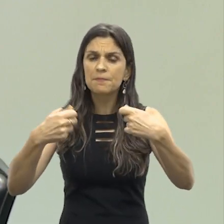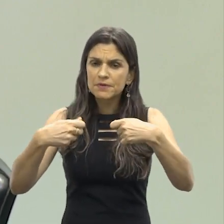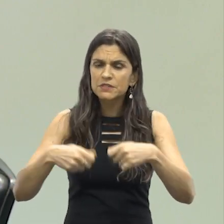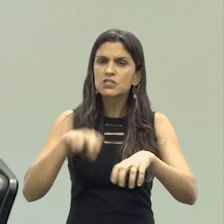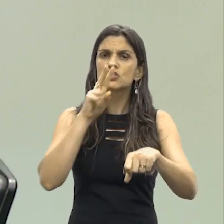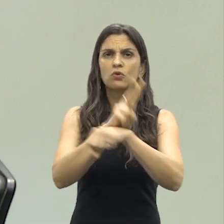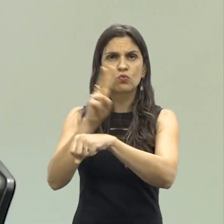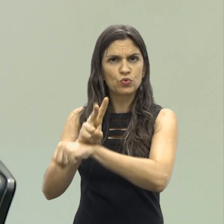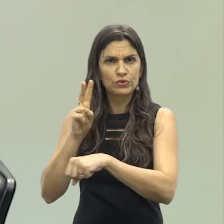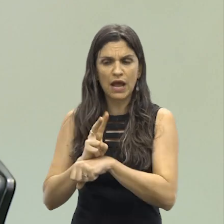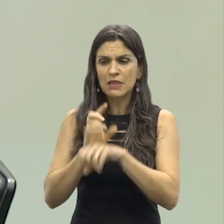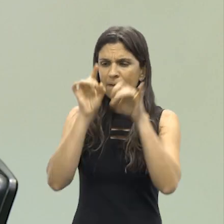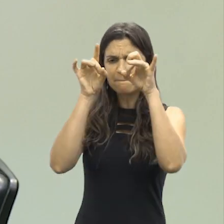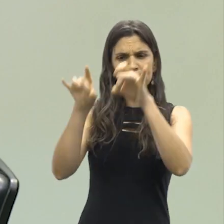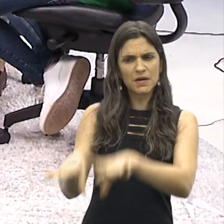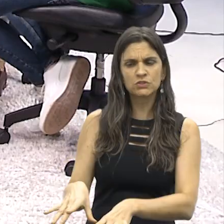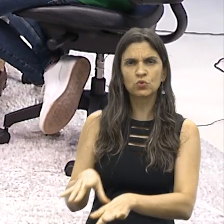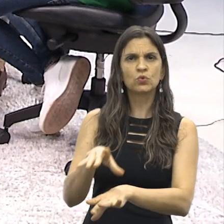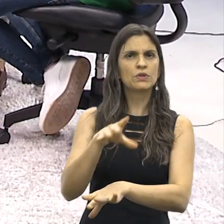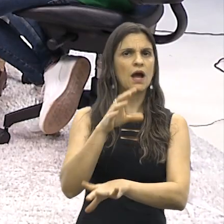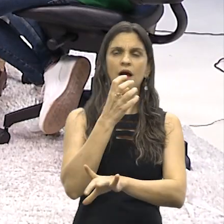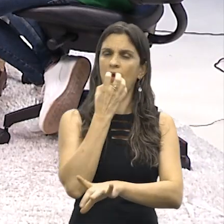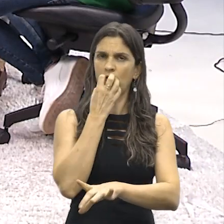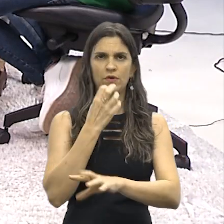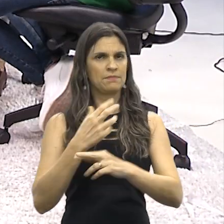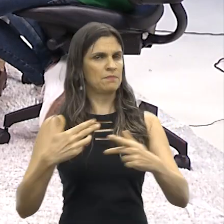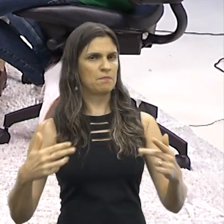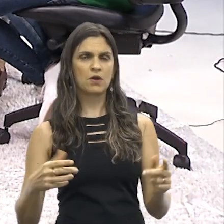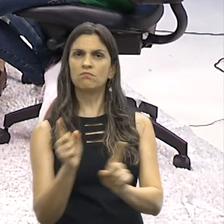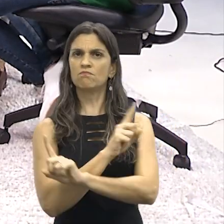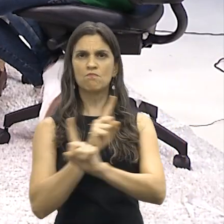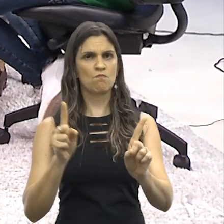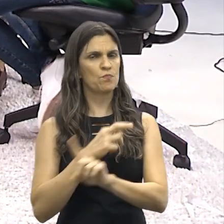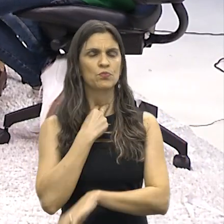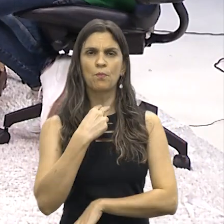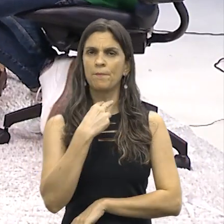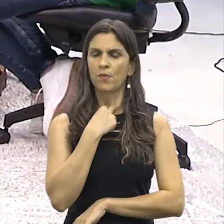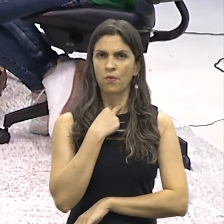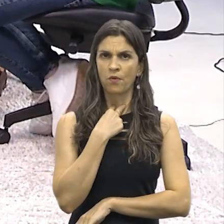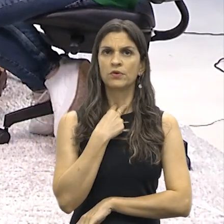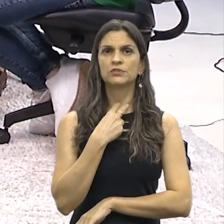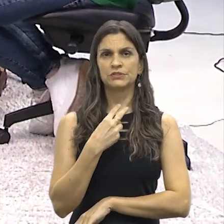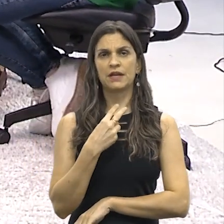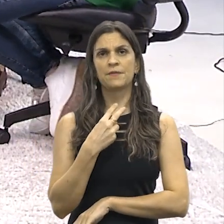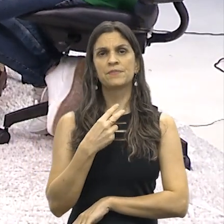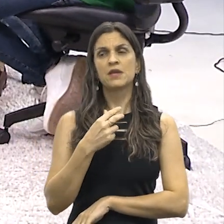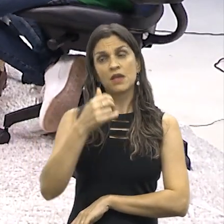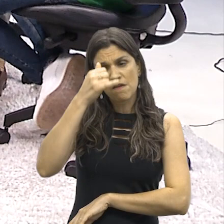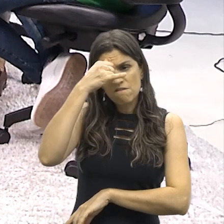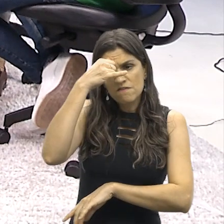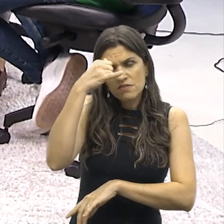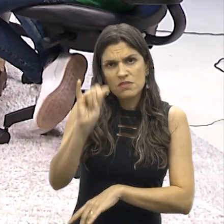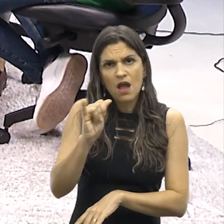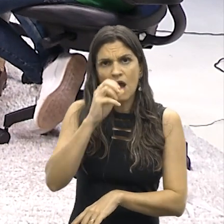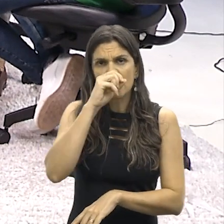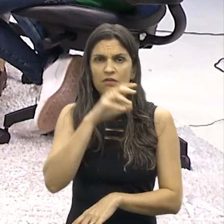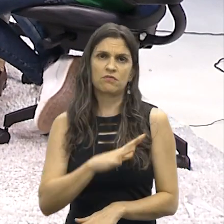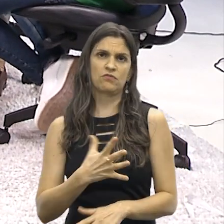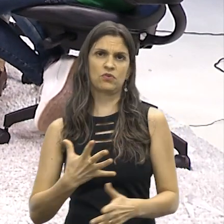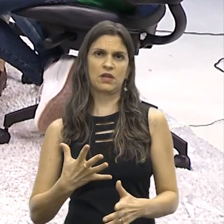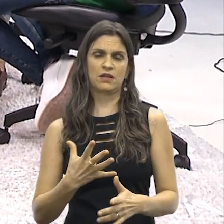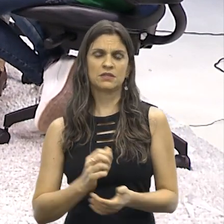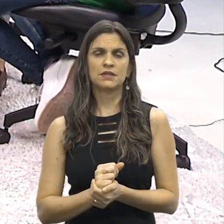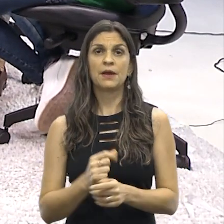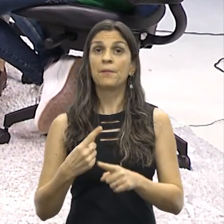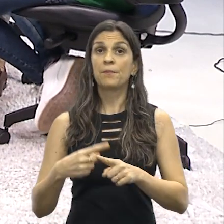animal, impor a responsabilidade a ele para que ele seja punido caso ele cometa alguma coisa dessa, né, um caso de abandono, um caso de maus tratos, para que lá no